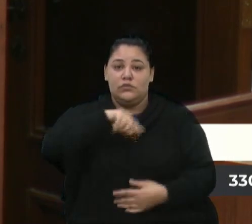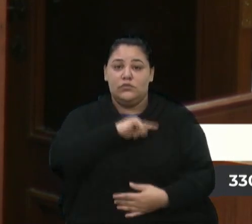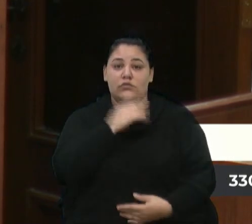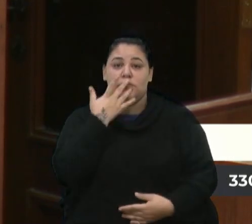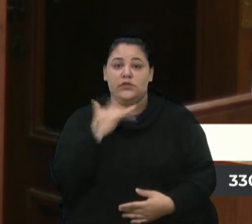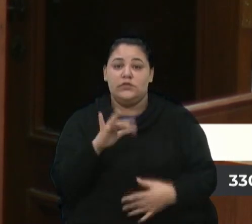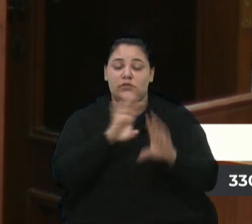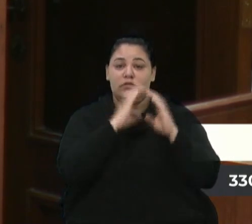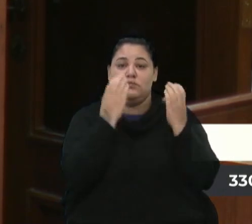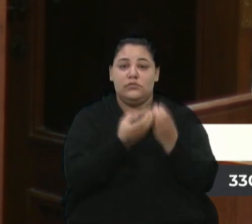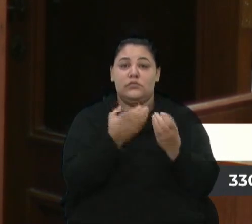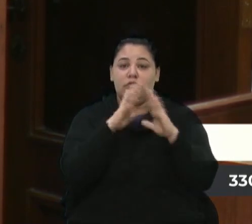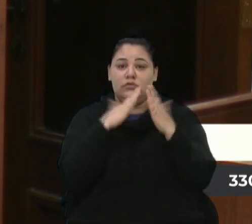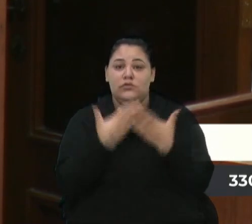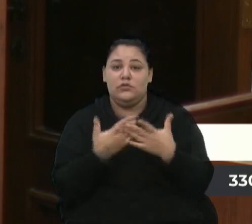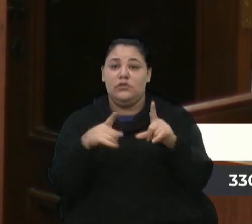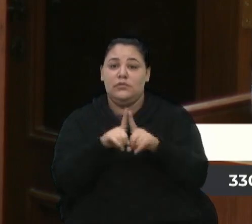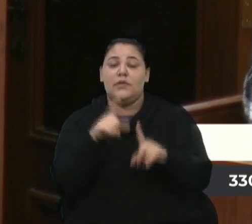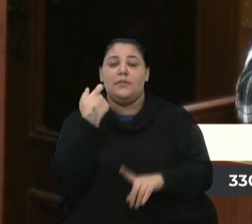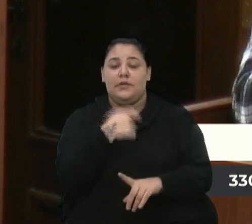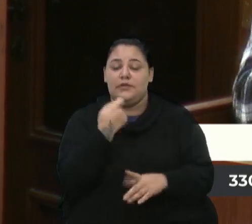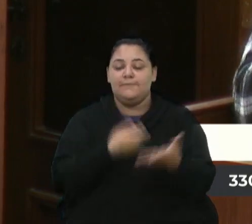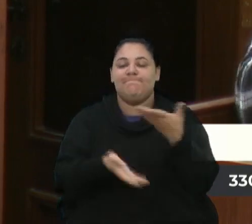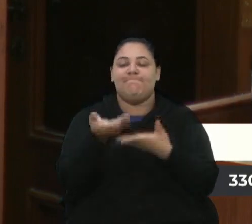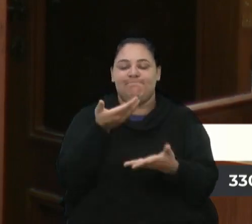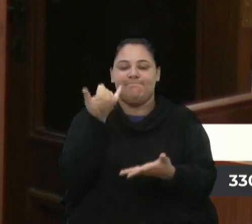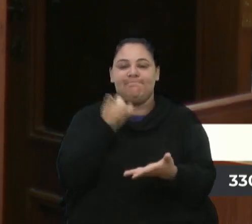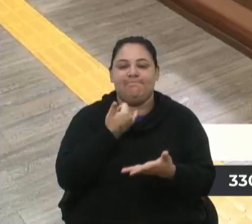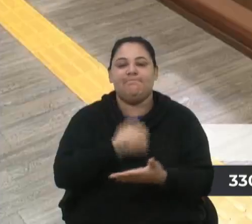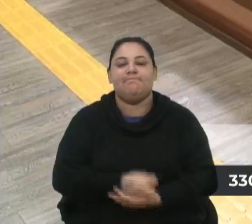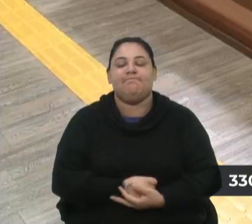e as comunidades escolares precisam desse retorno. Obrigado, presidente D'Ambrosa. Obrigado.